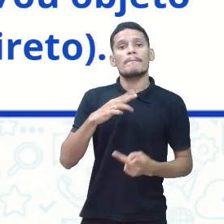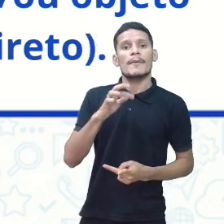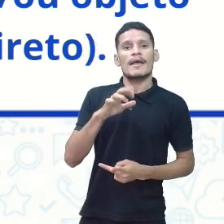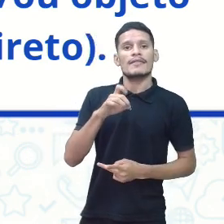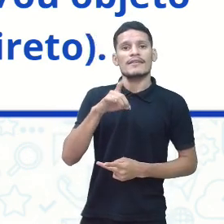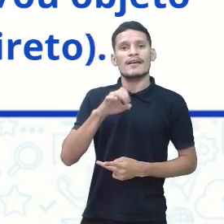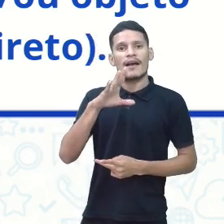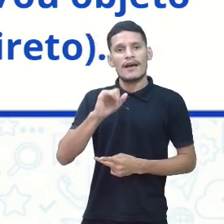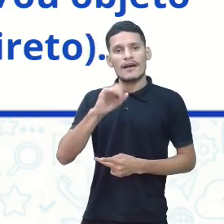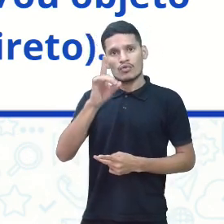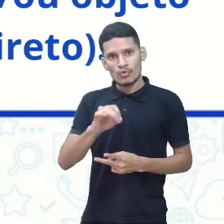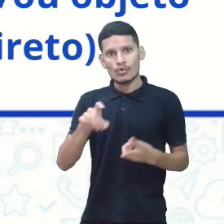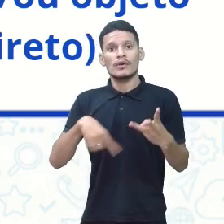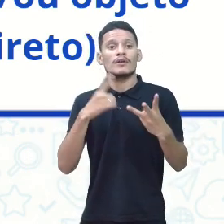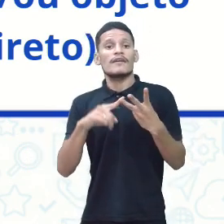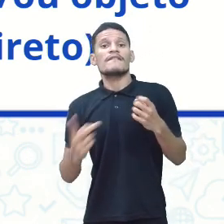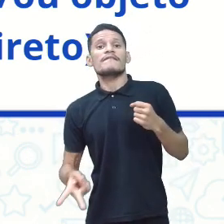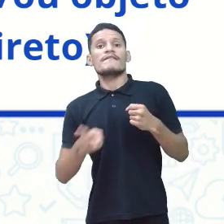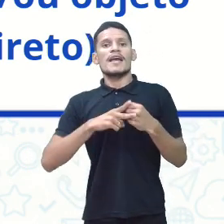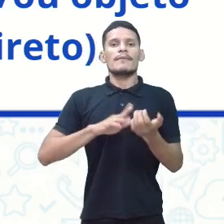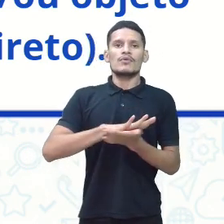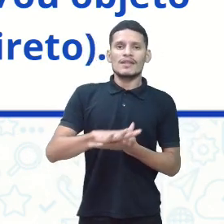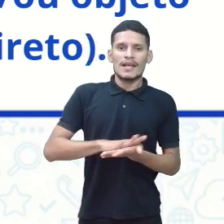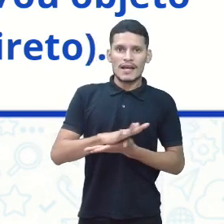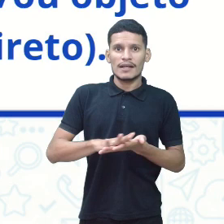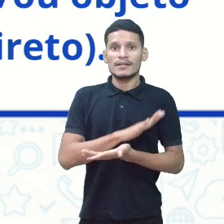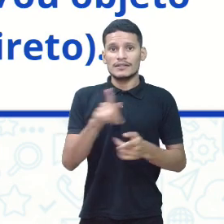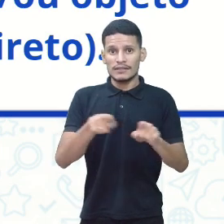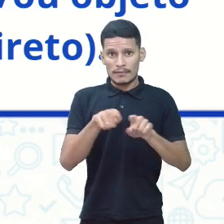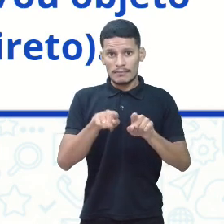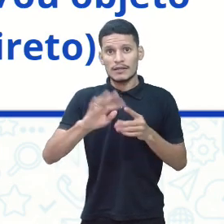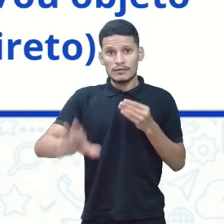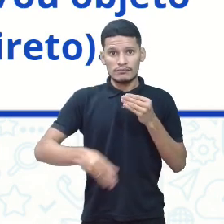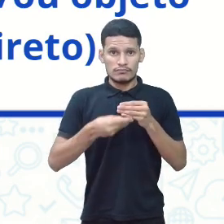predicado, nem o verbo e os